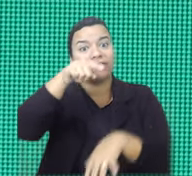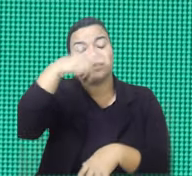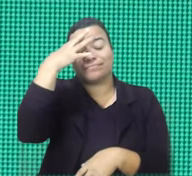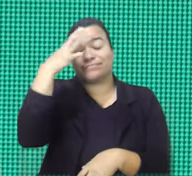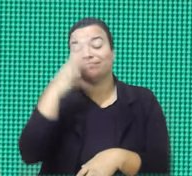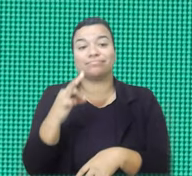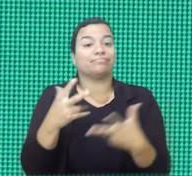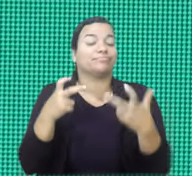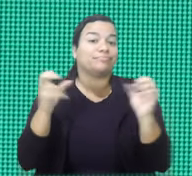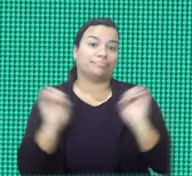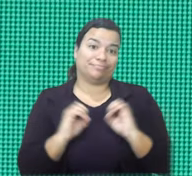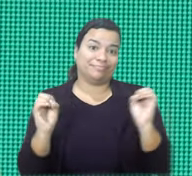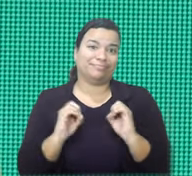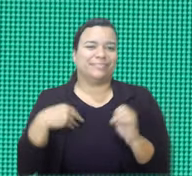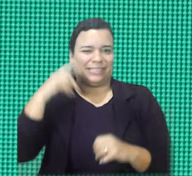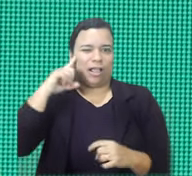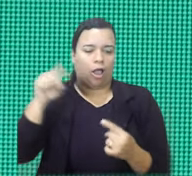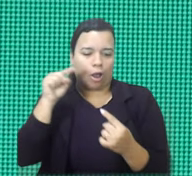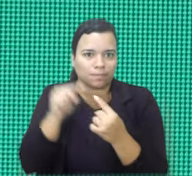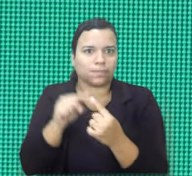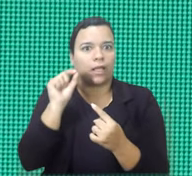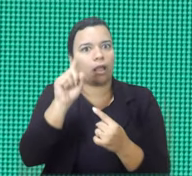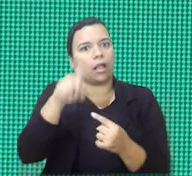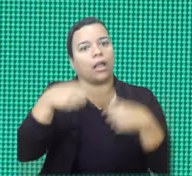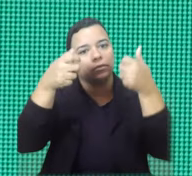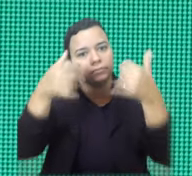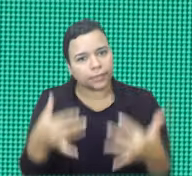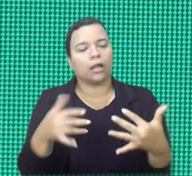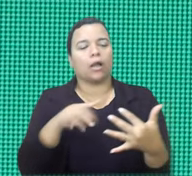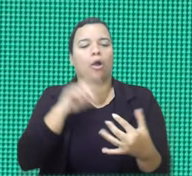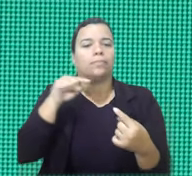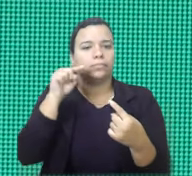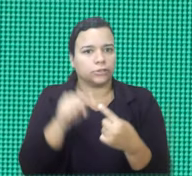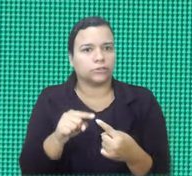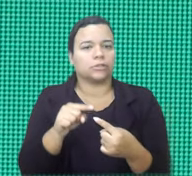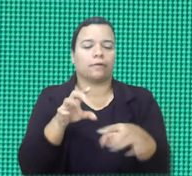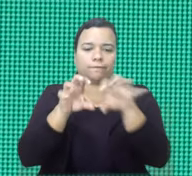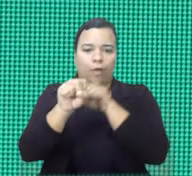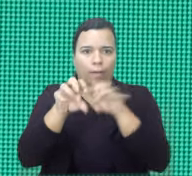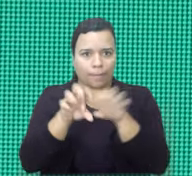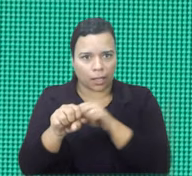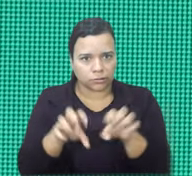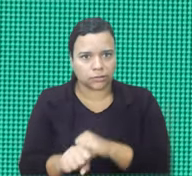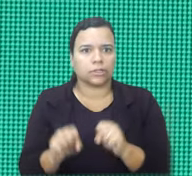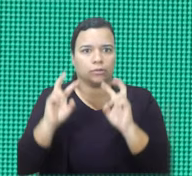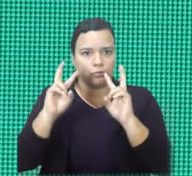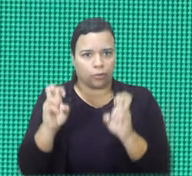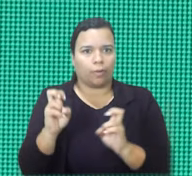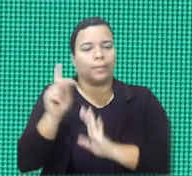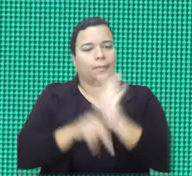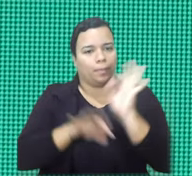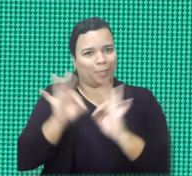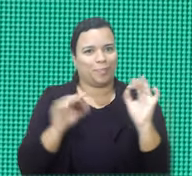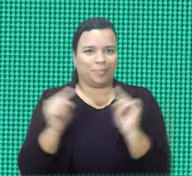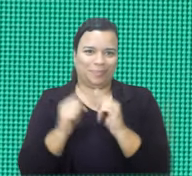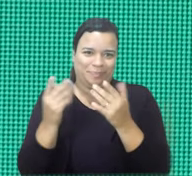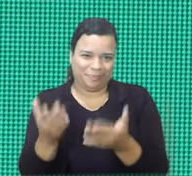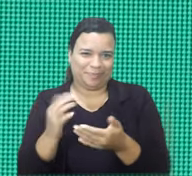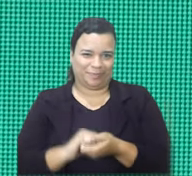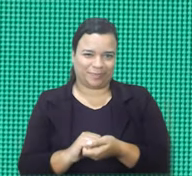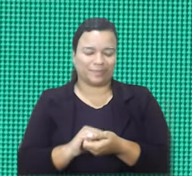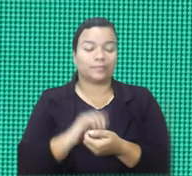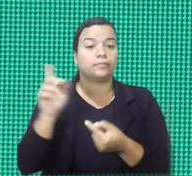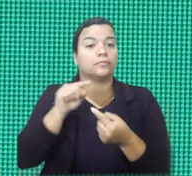percebeu então a ideia mesmo é explicar também a intenção né da da formação desse projeto porque a